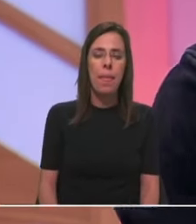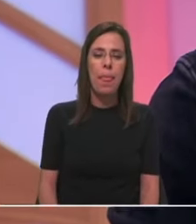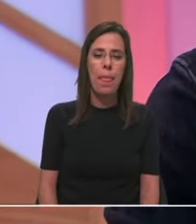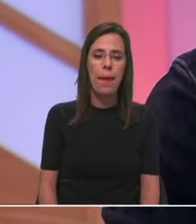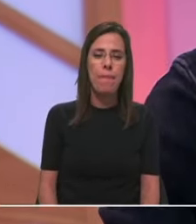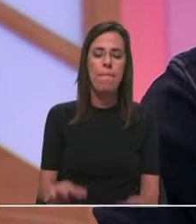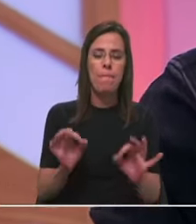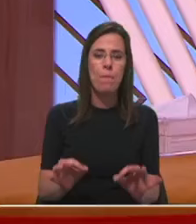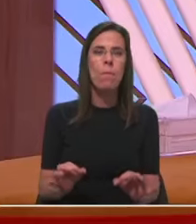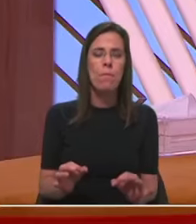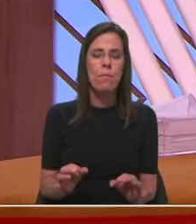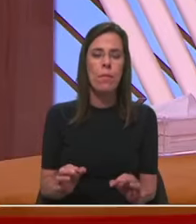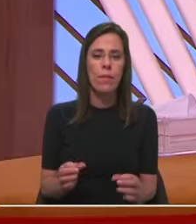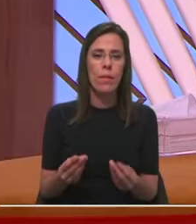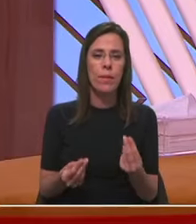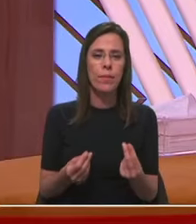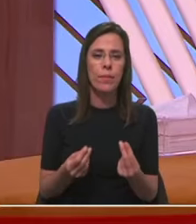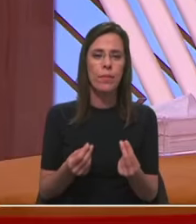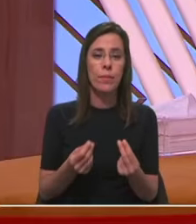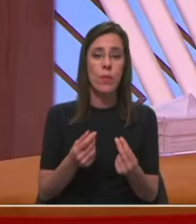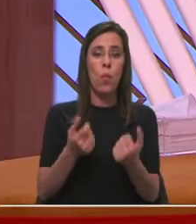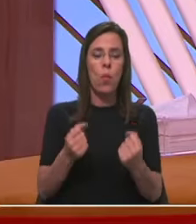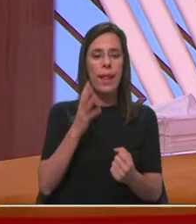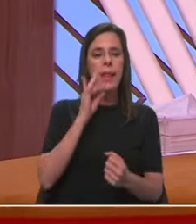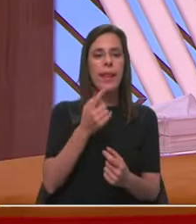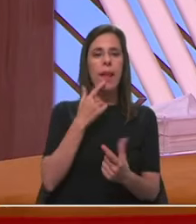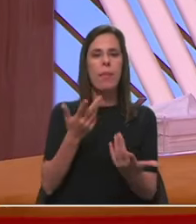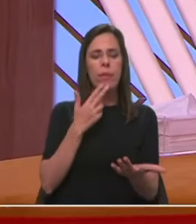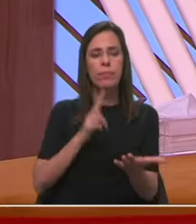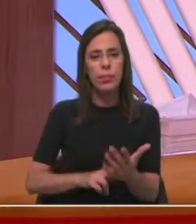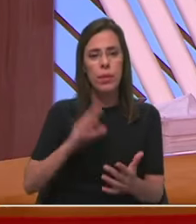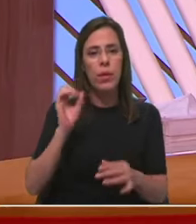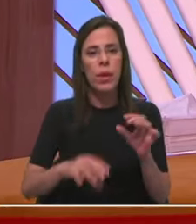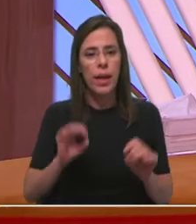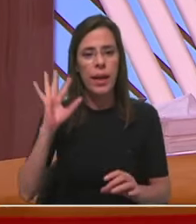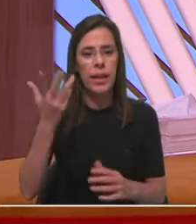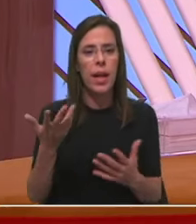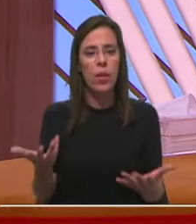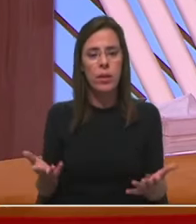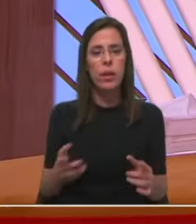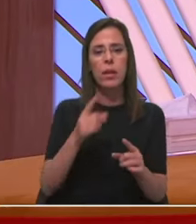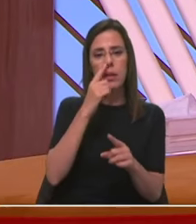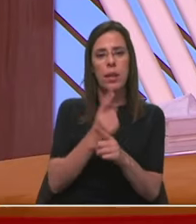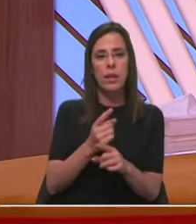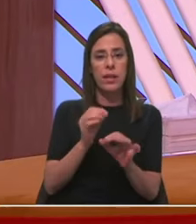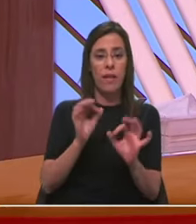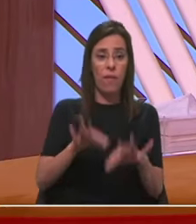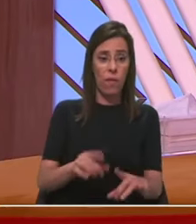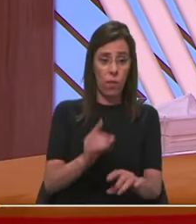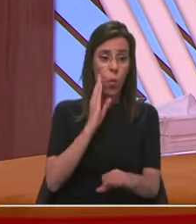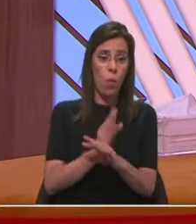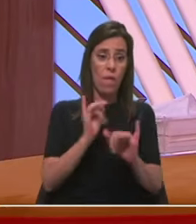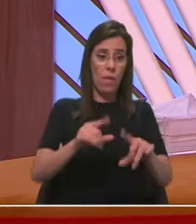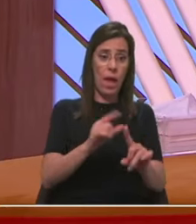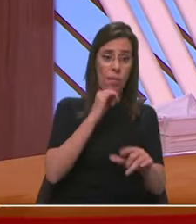um houve realmente uma um um movimento muito grande de tentar perceber o que é que realmente tinha acontecido e se a coisa tá fechada assim se não tá fechada assim